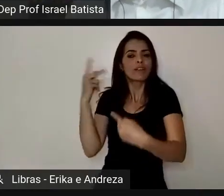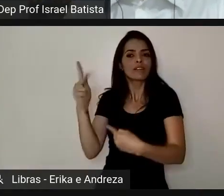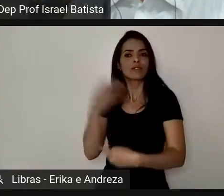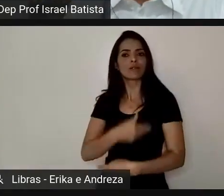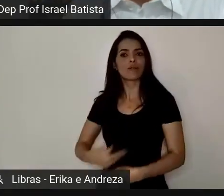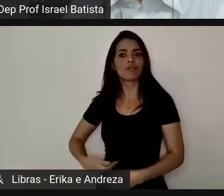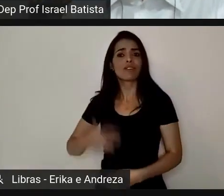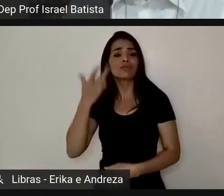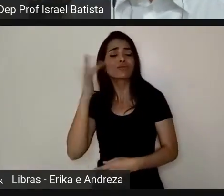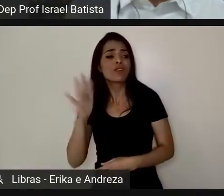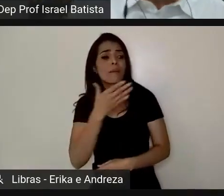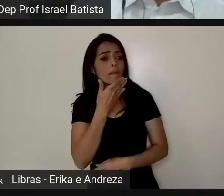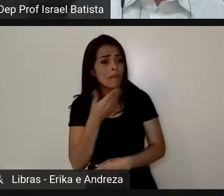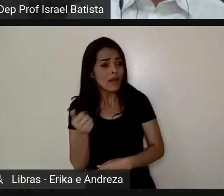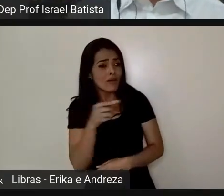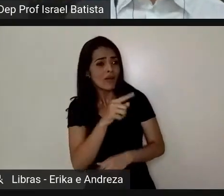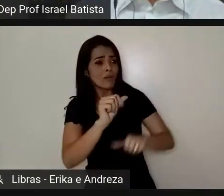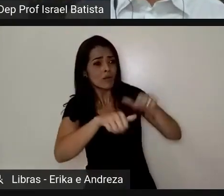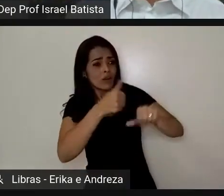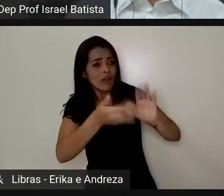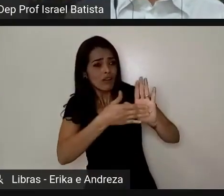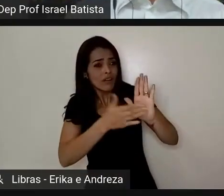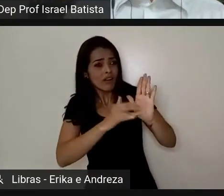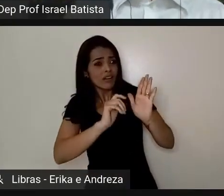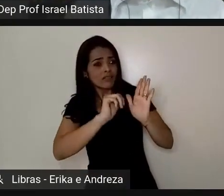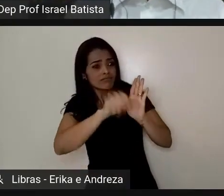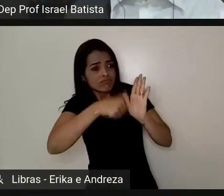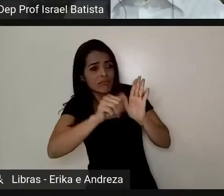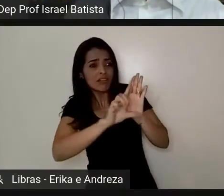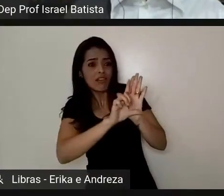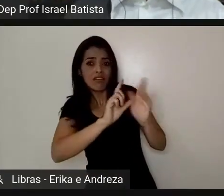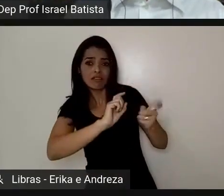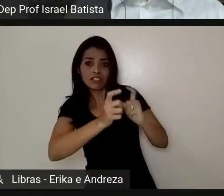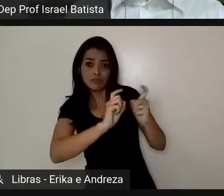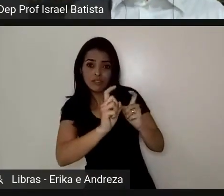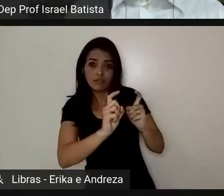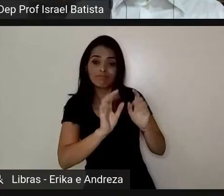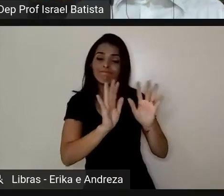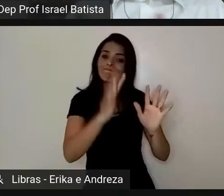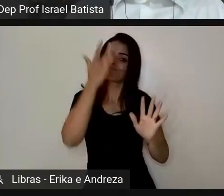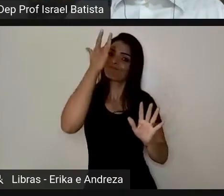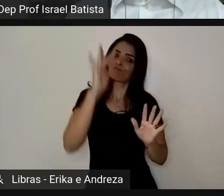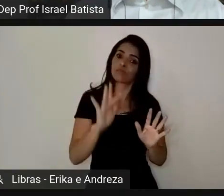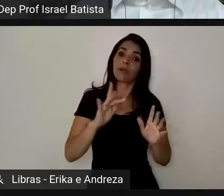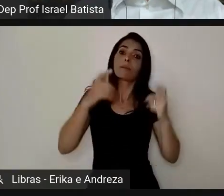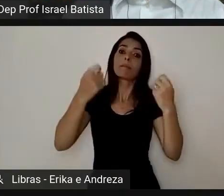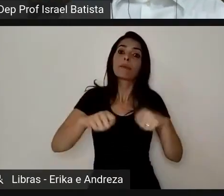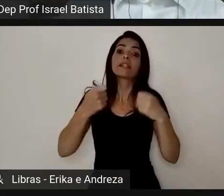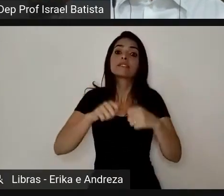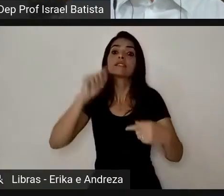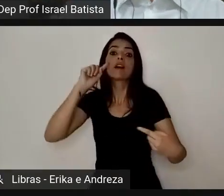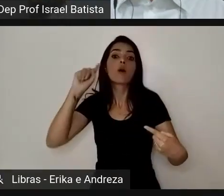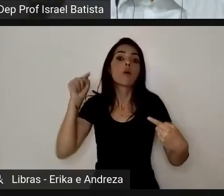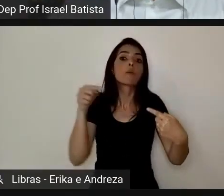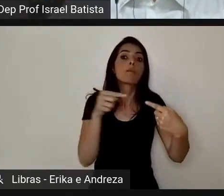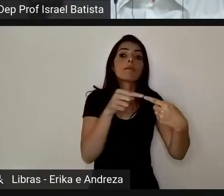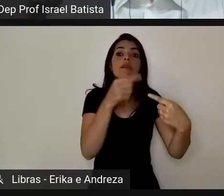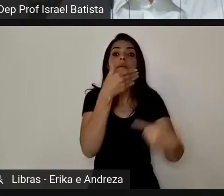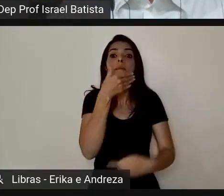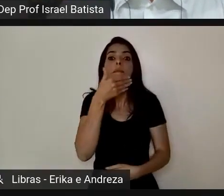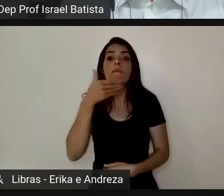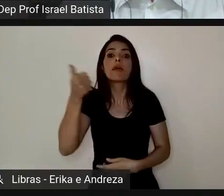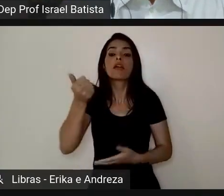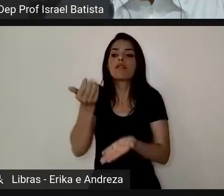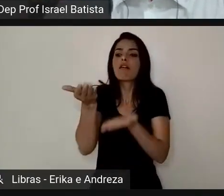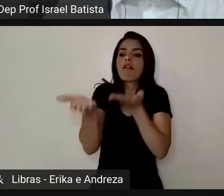melhor motivação para uma reforma administrativa. A reforma administrativa tem que ter por objetivo melhorar o